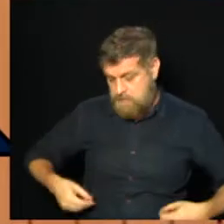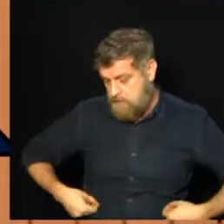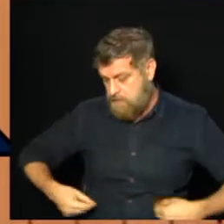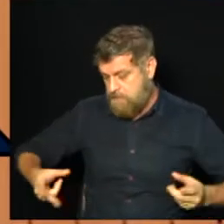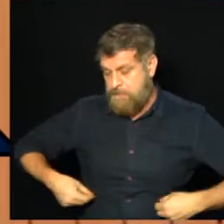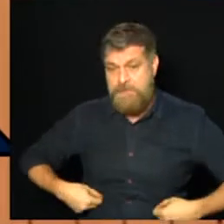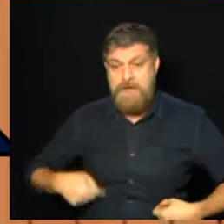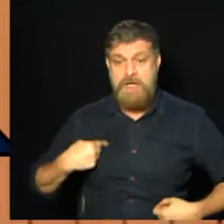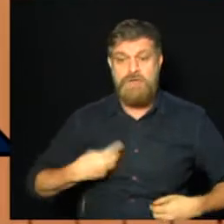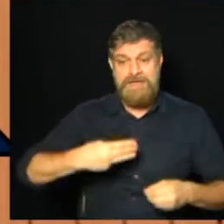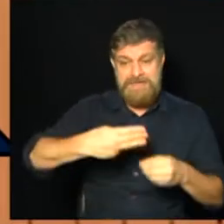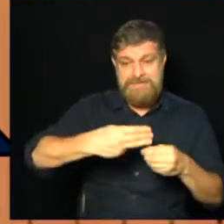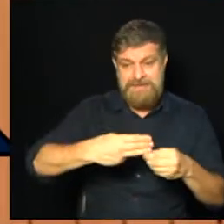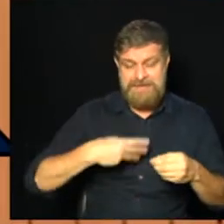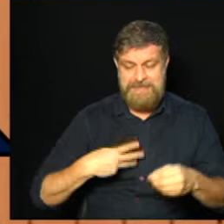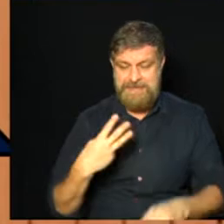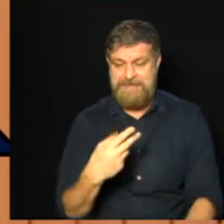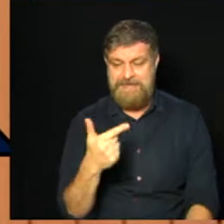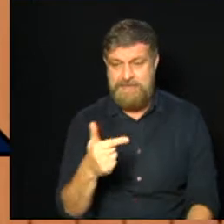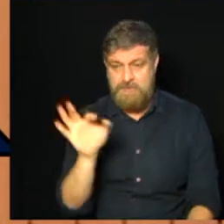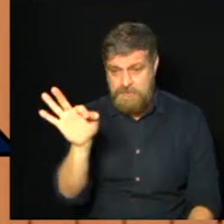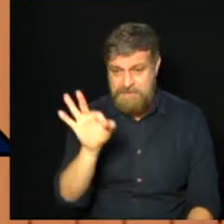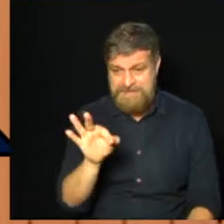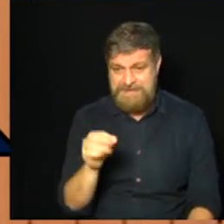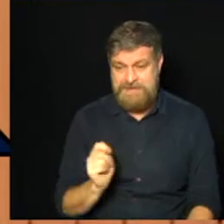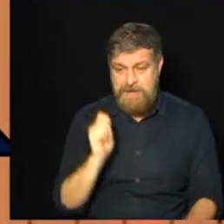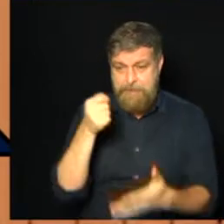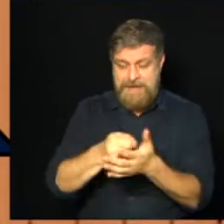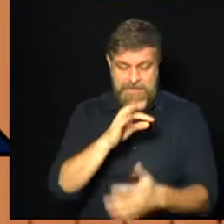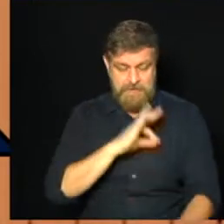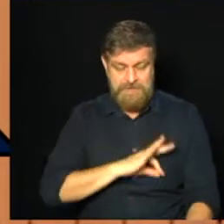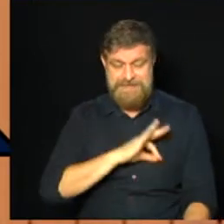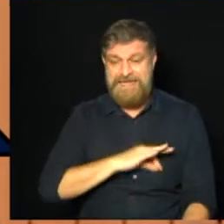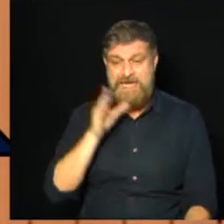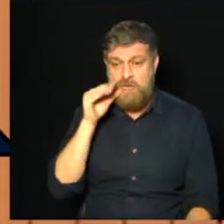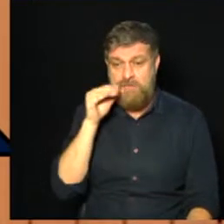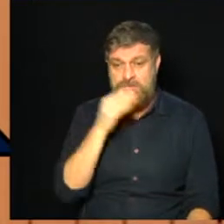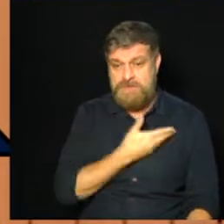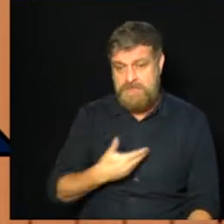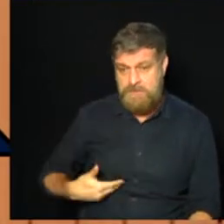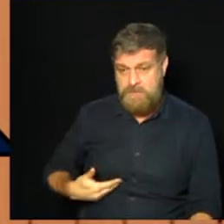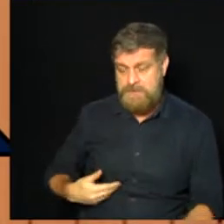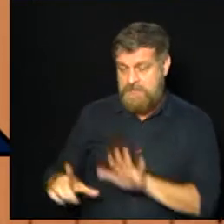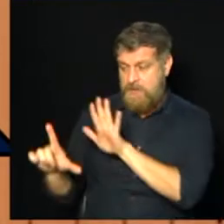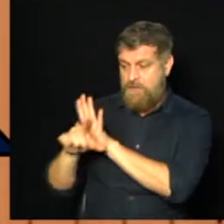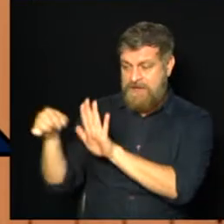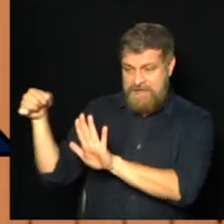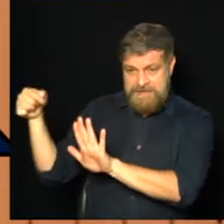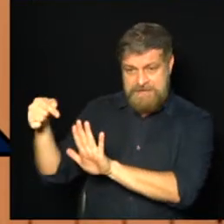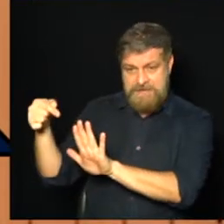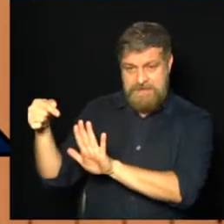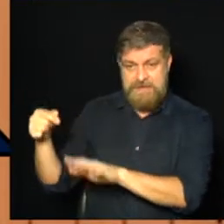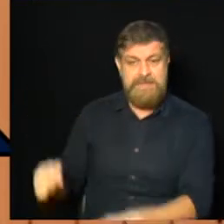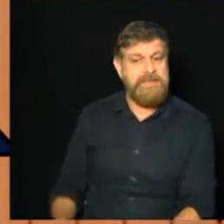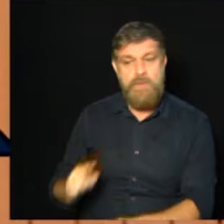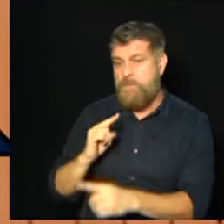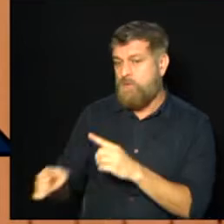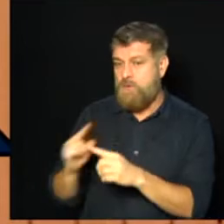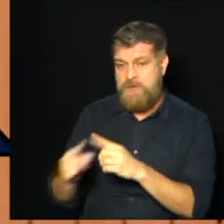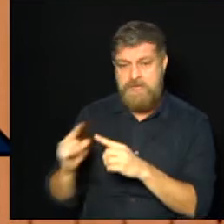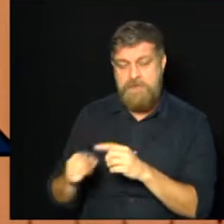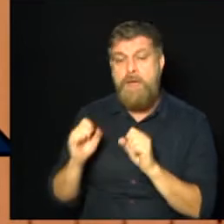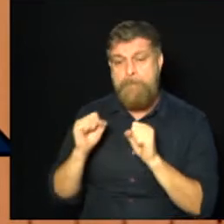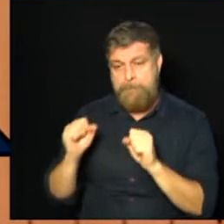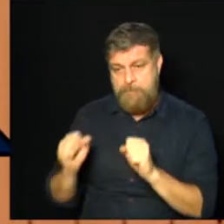muito abaixo, está com 32% de despesas com o pessoal. Então, assim, a mesma Lei de Responsabilidade Fiscal não impede